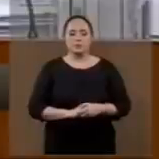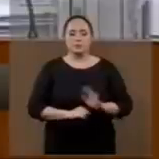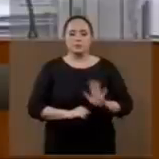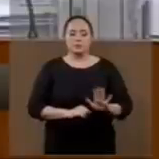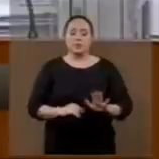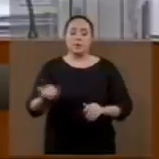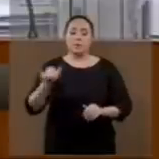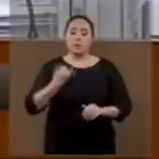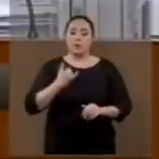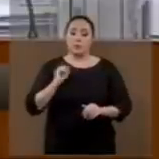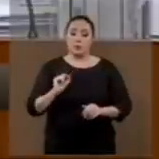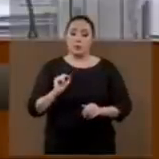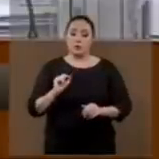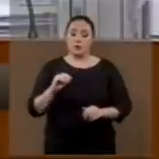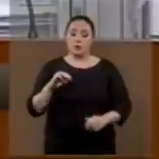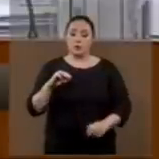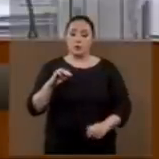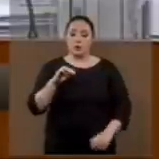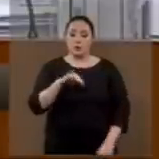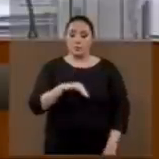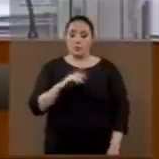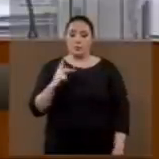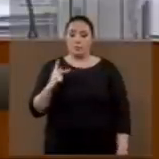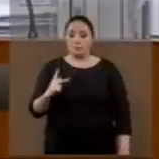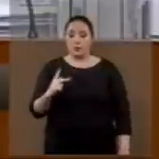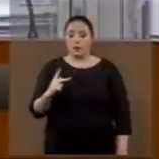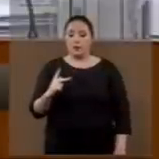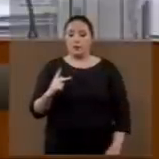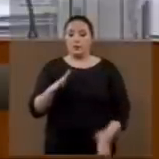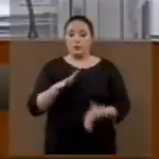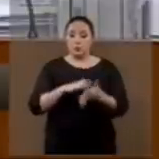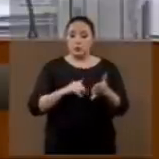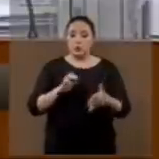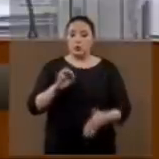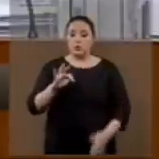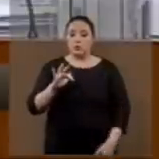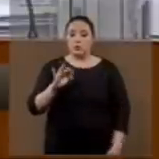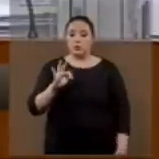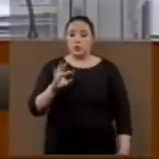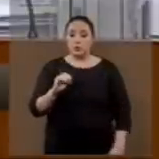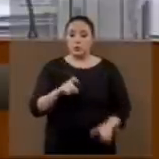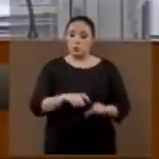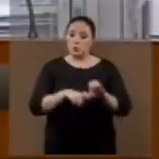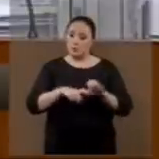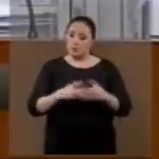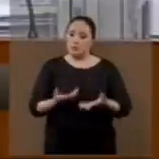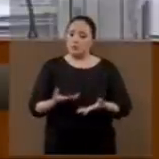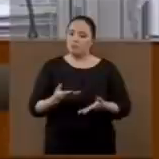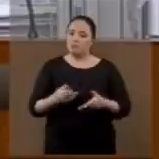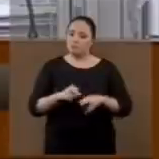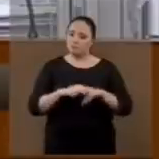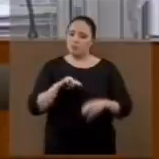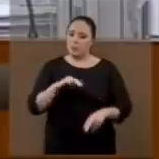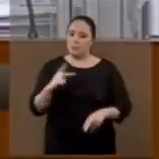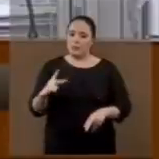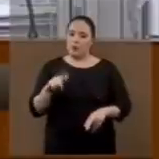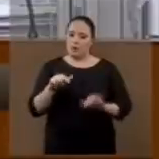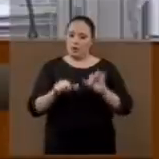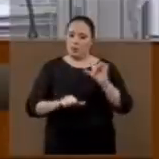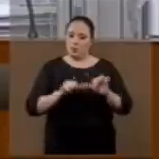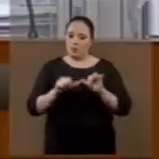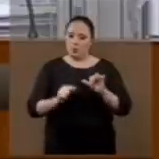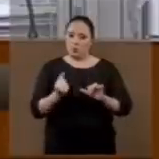informam que a medida provisória é que retirou o efeito suspensivo. Então, é esta a alteração, é